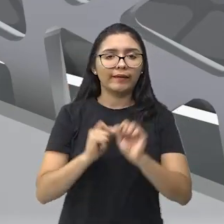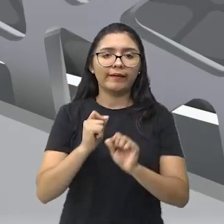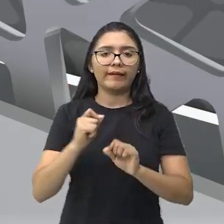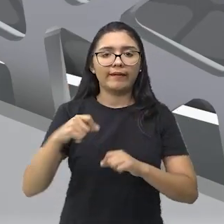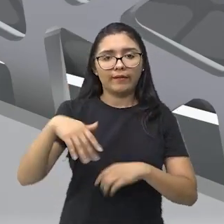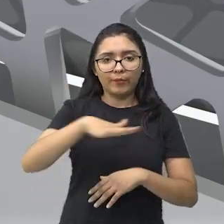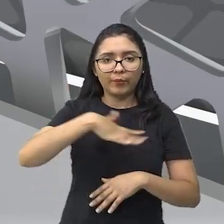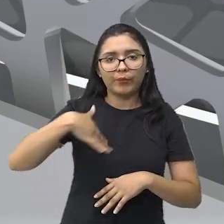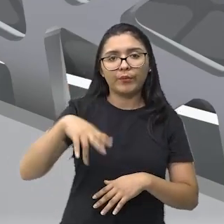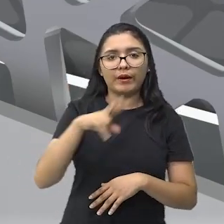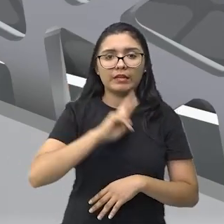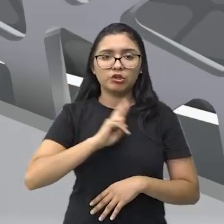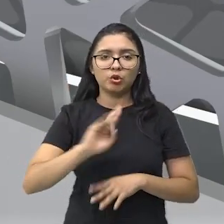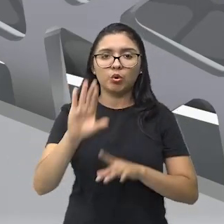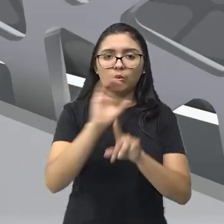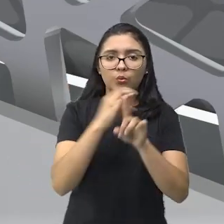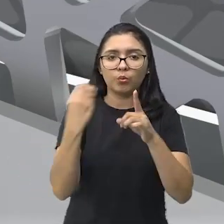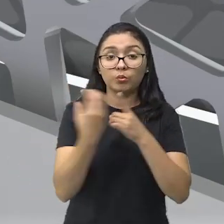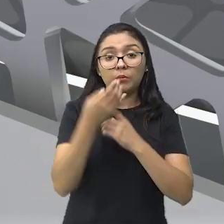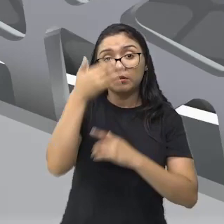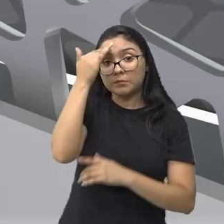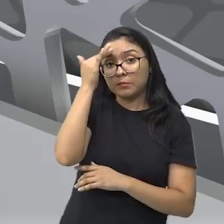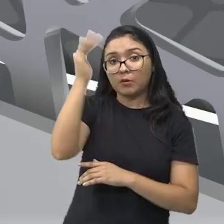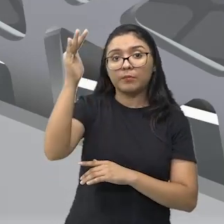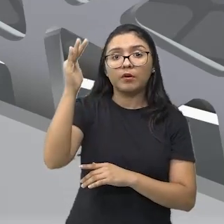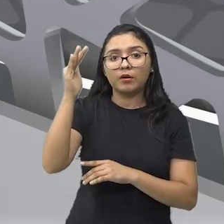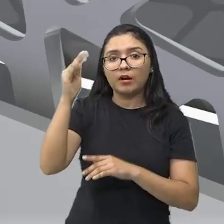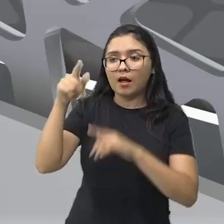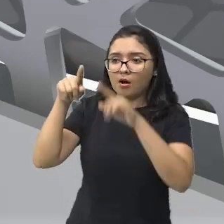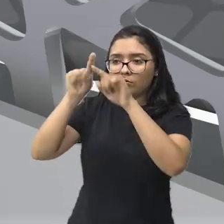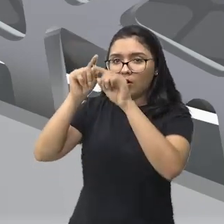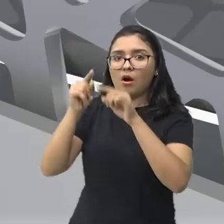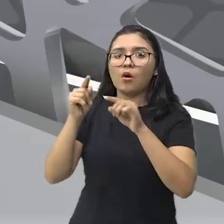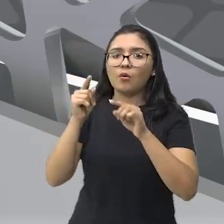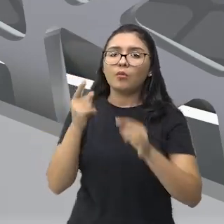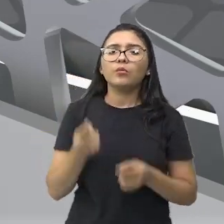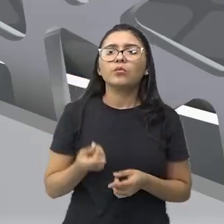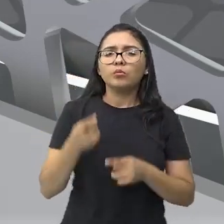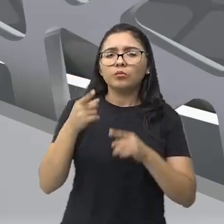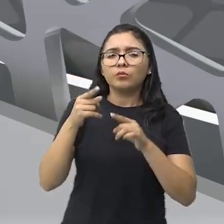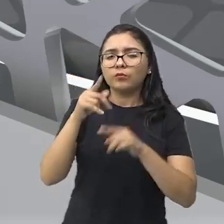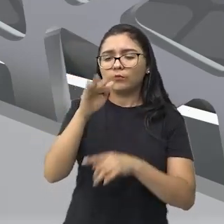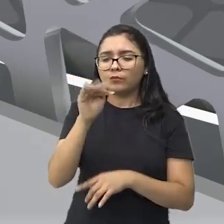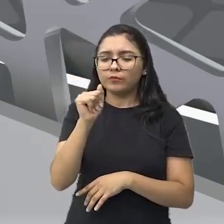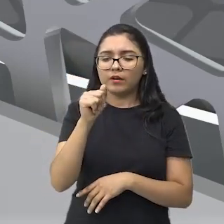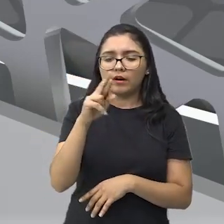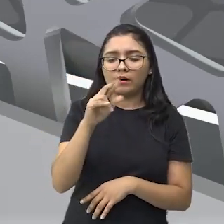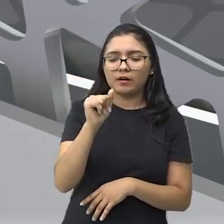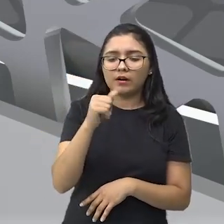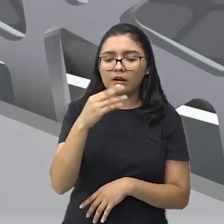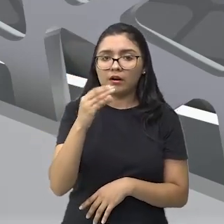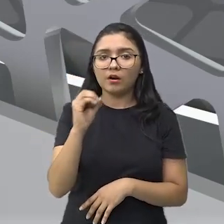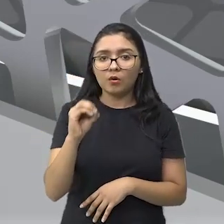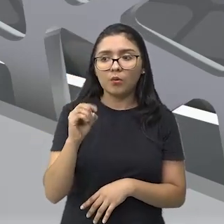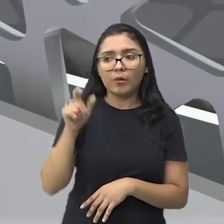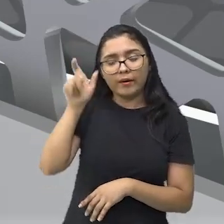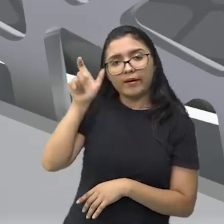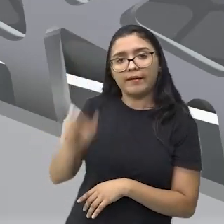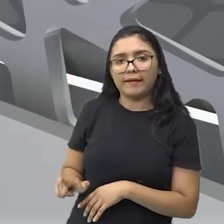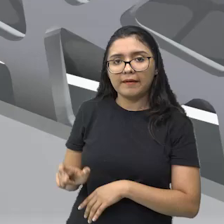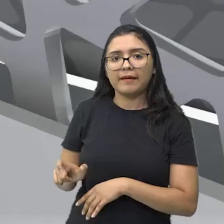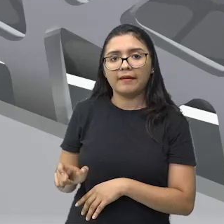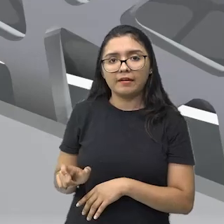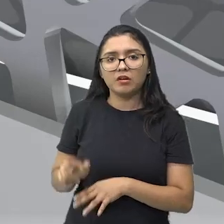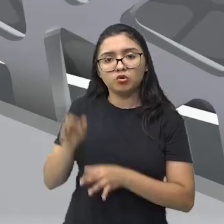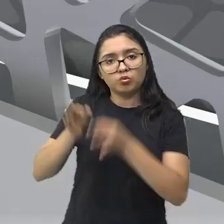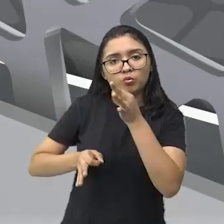religioso, do culto, né? Principalmente ao faraó. O faraó era o detentor do conhecimento e do poder. Ele